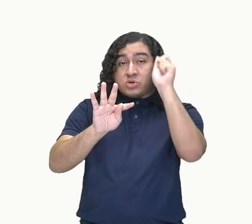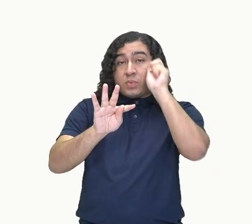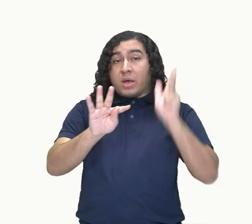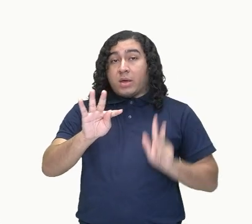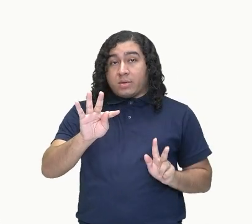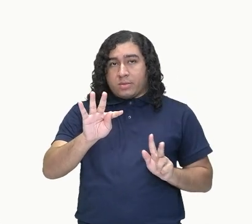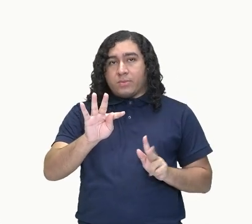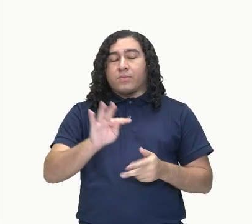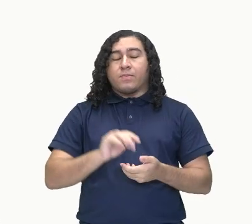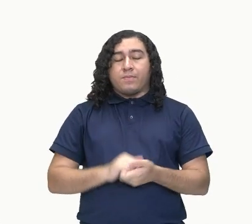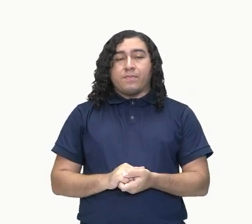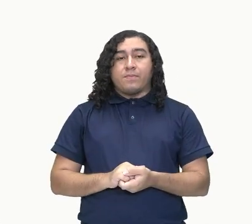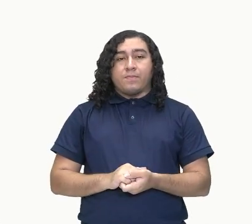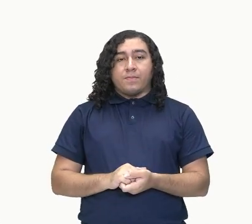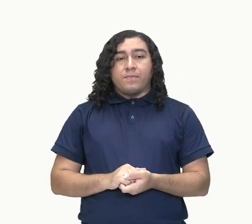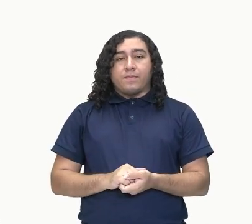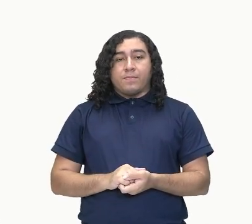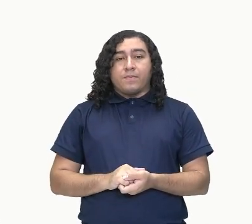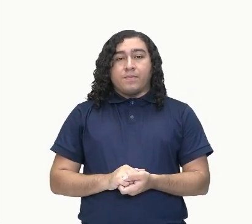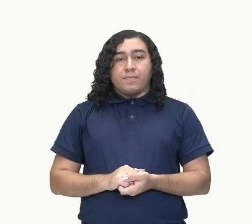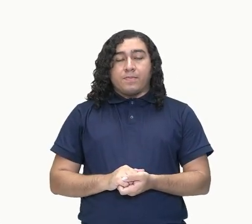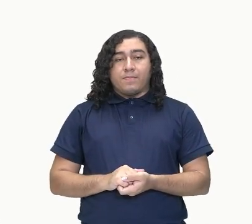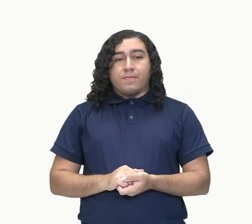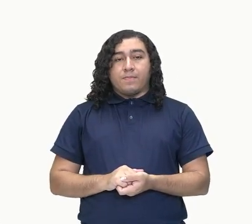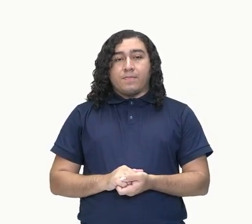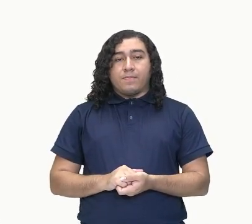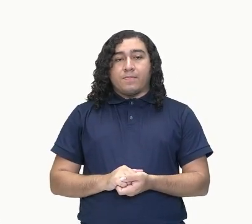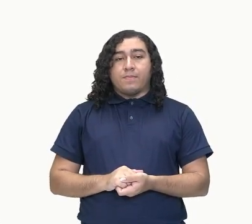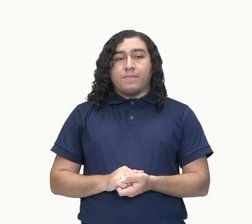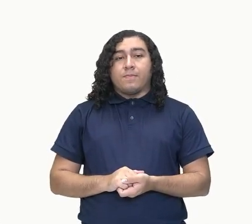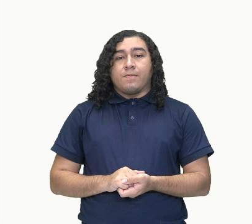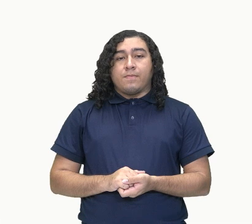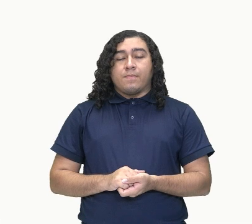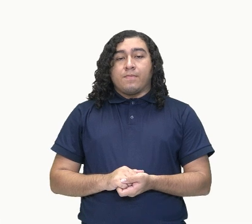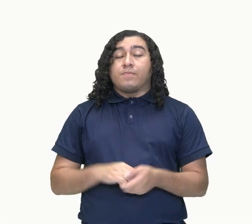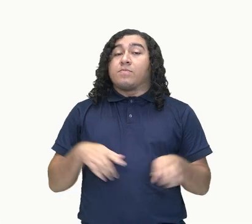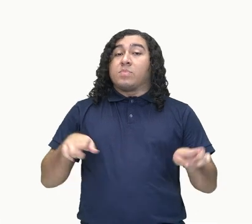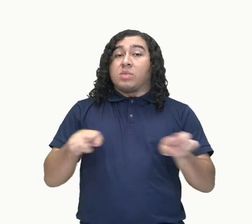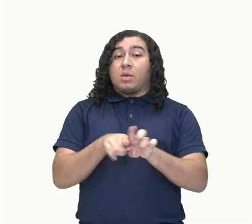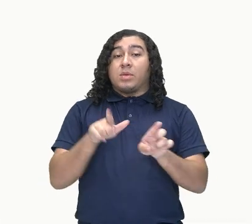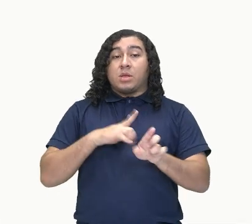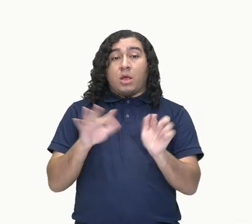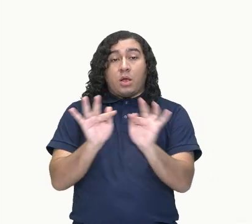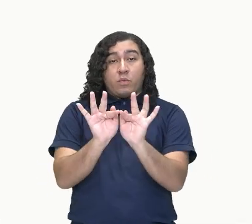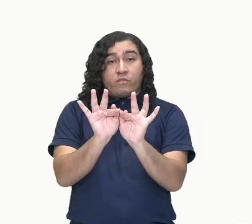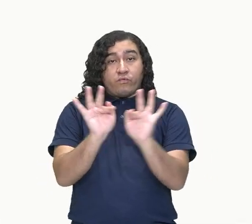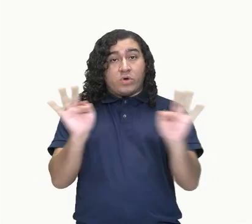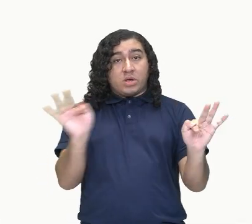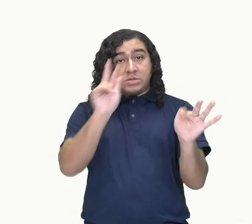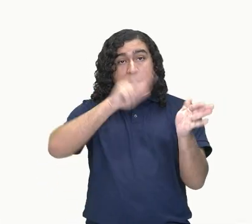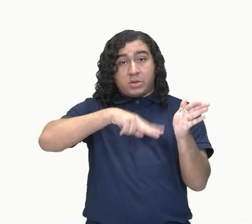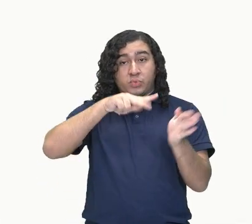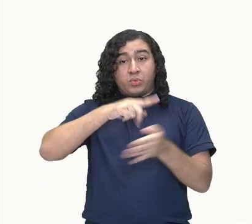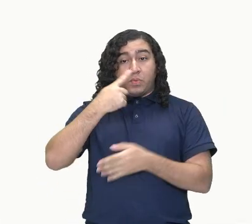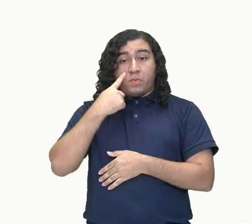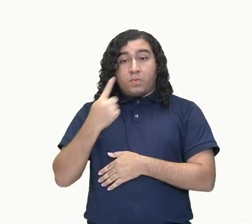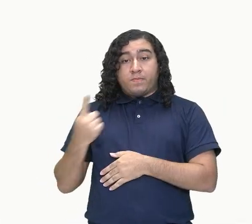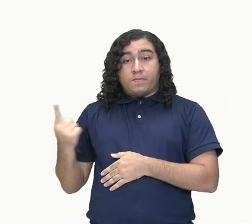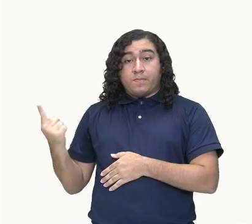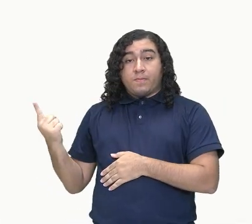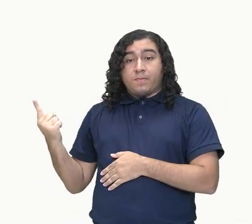esperto, inteligente, ok? E aí eu tenho a frase, Carlos